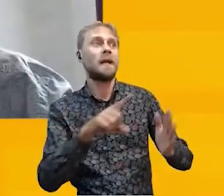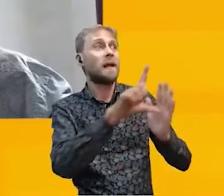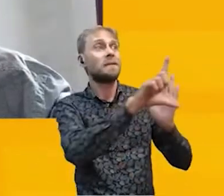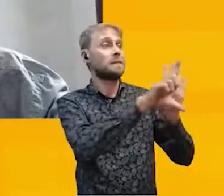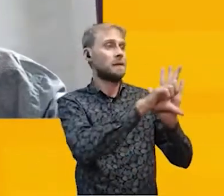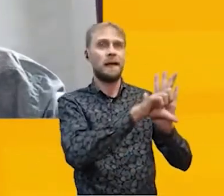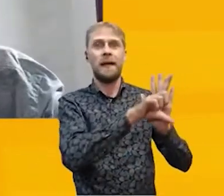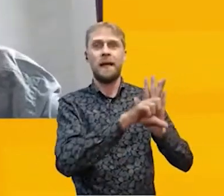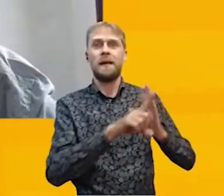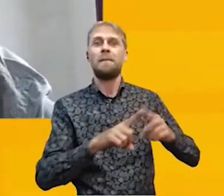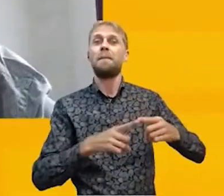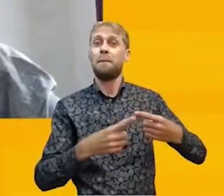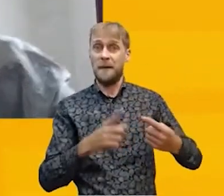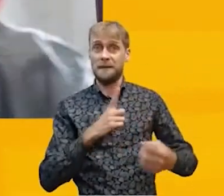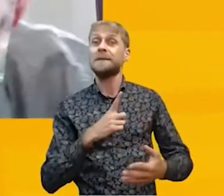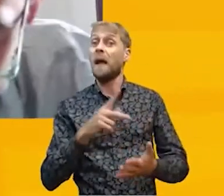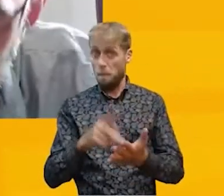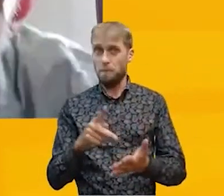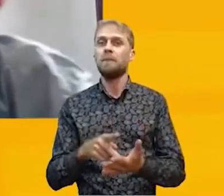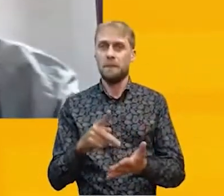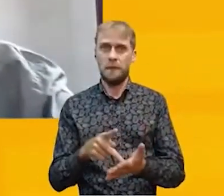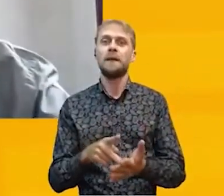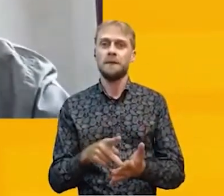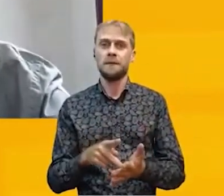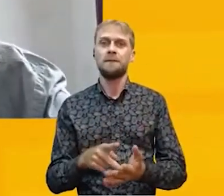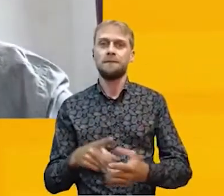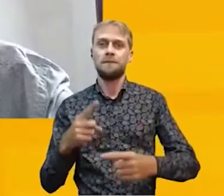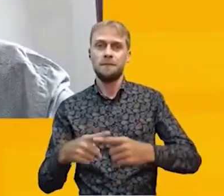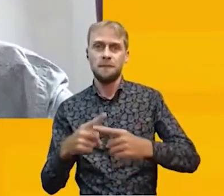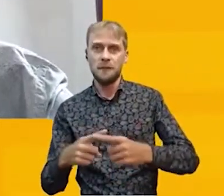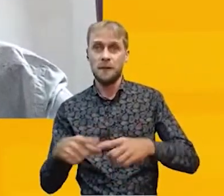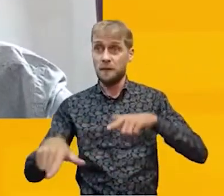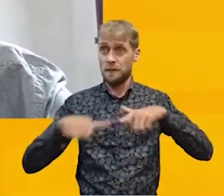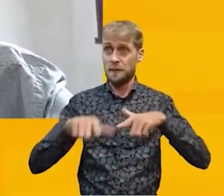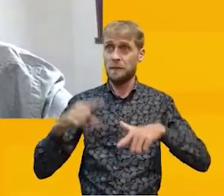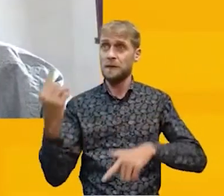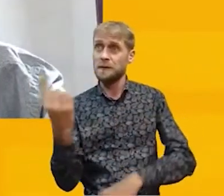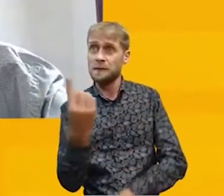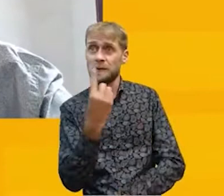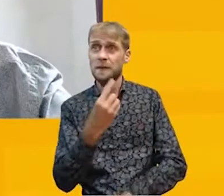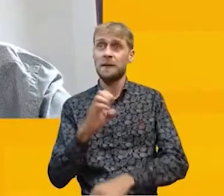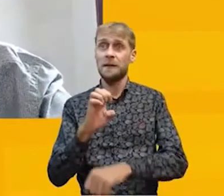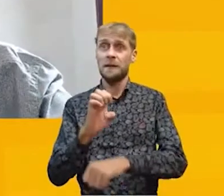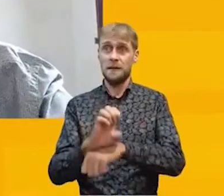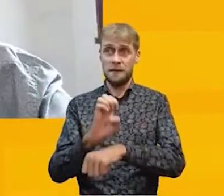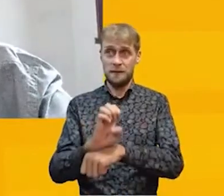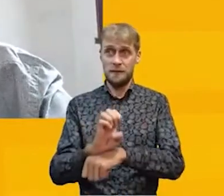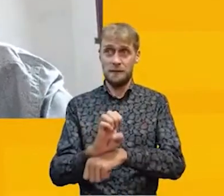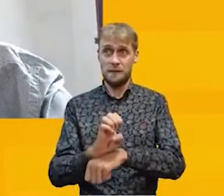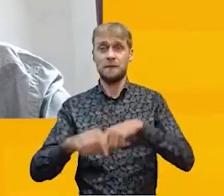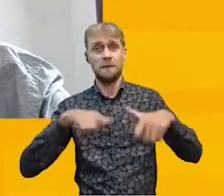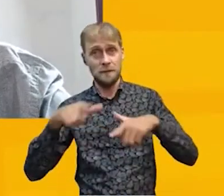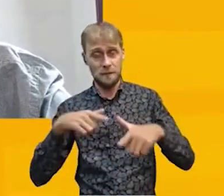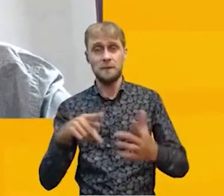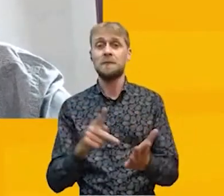ela existe de fato. Porque o trabalho que cada estado tem feito, as ações que tem feito